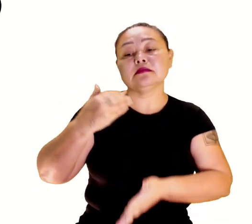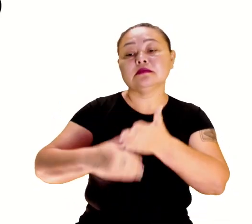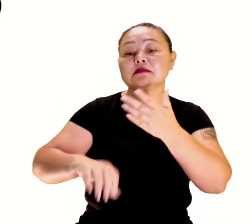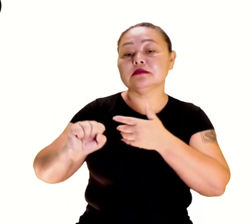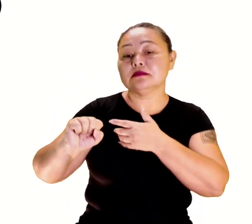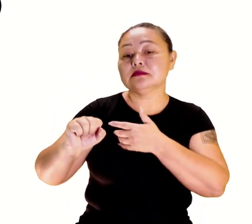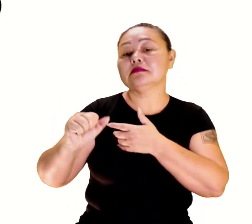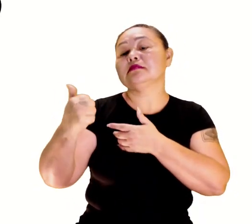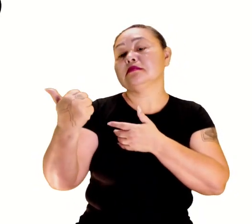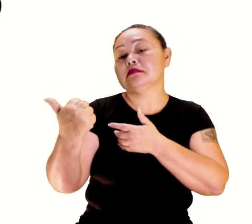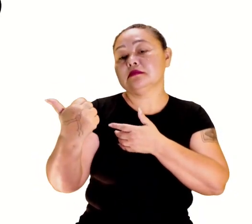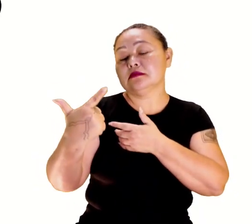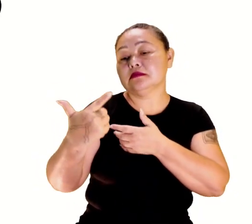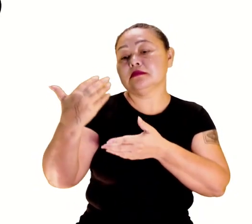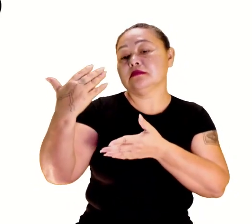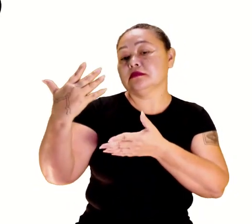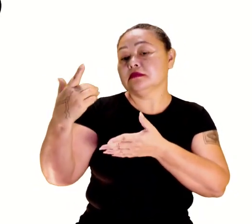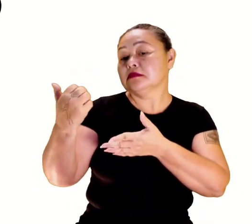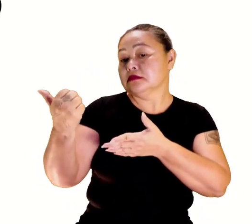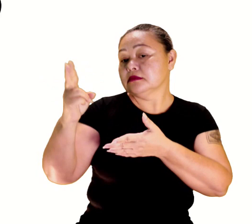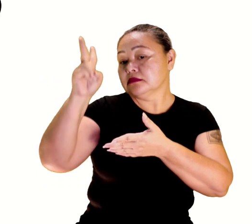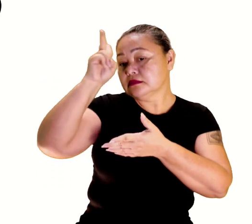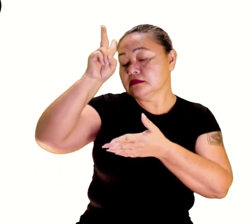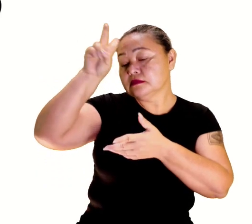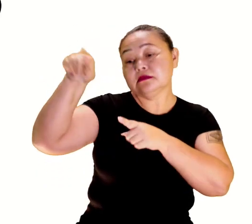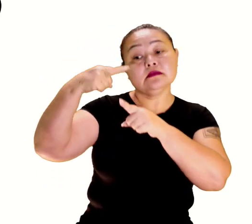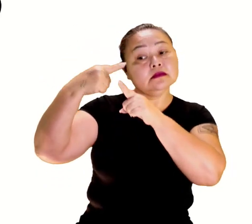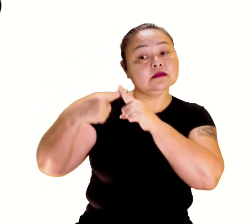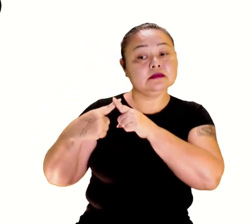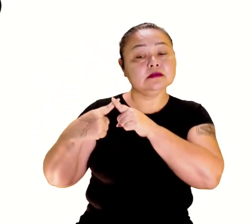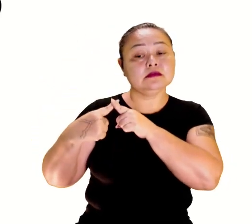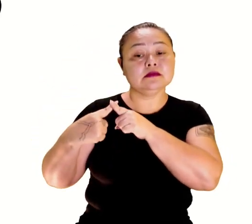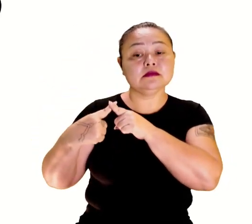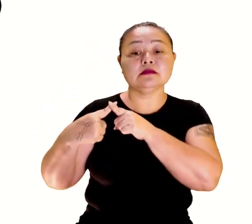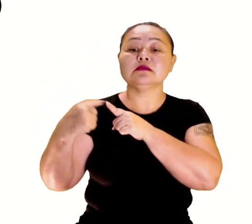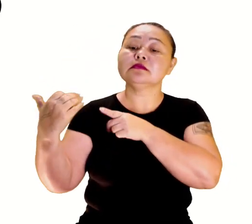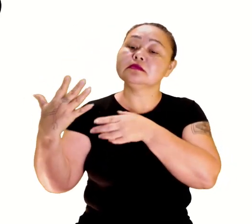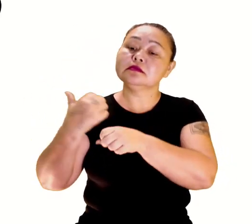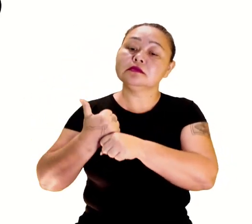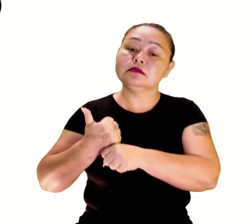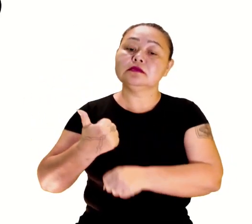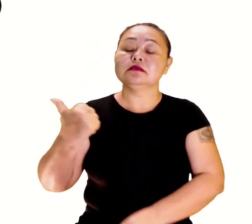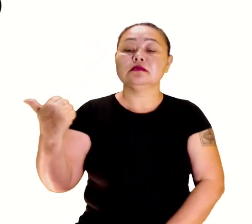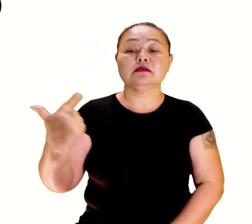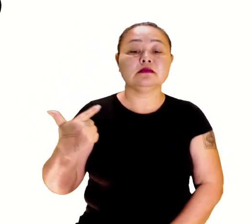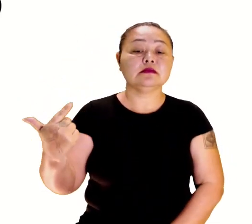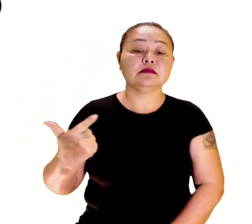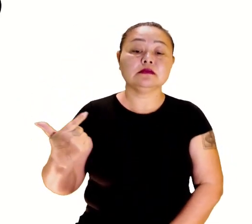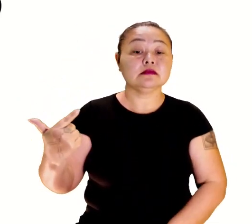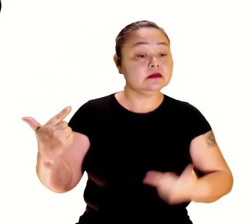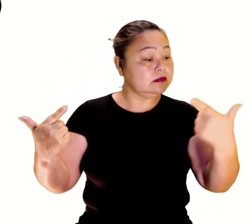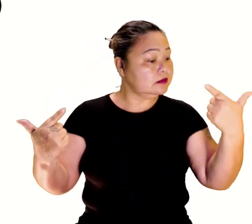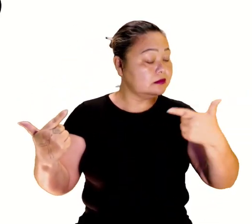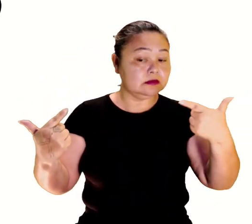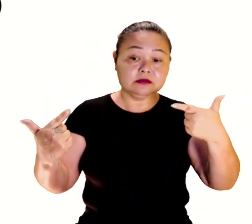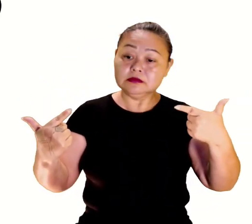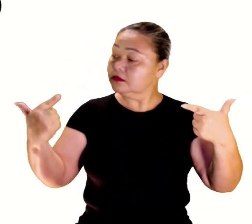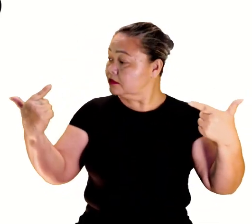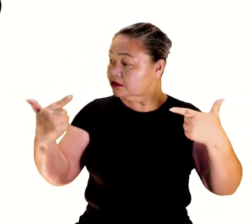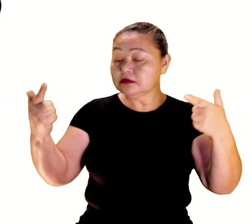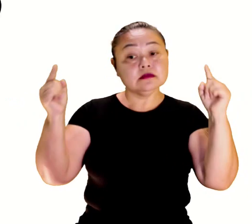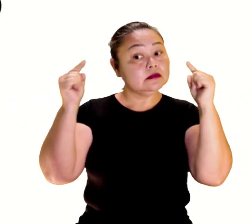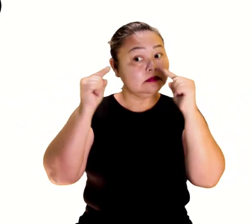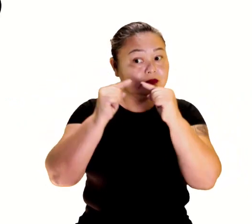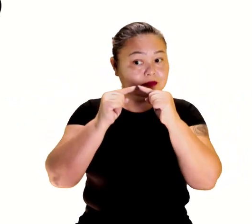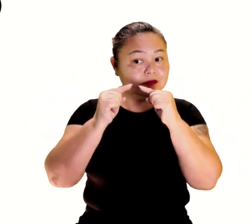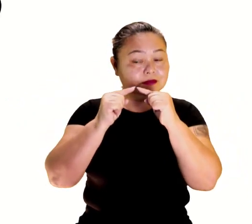vezes 6? 12. Lembrando que aqui está multiplicando. 12 mais 10? 22. 22 igual a